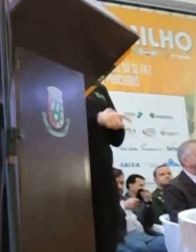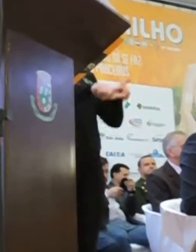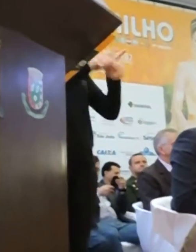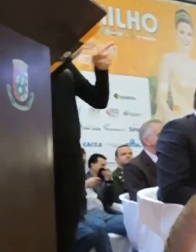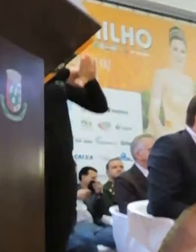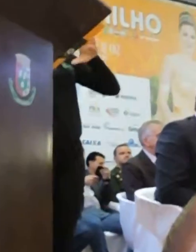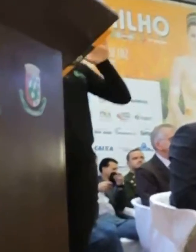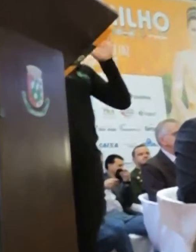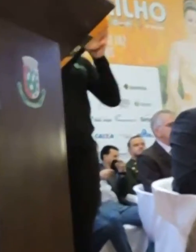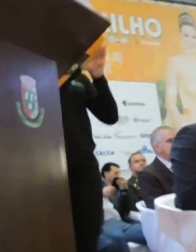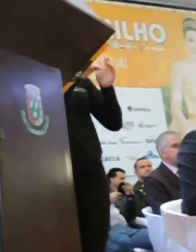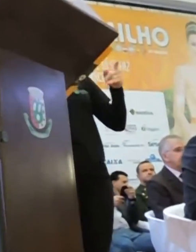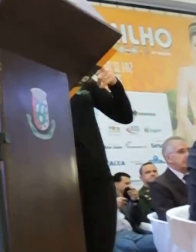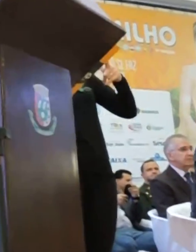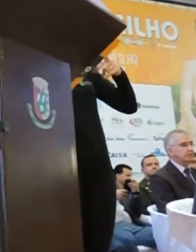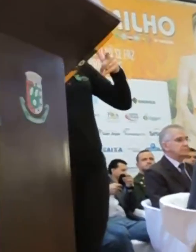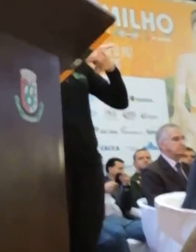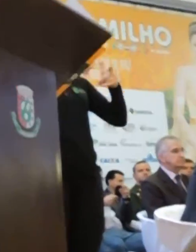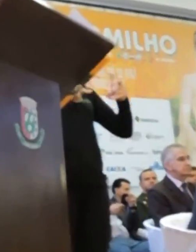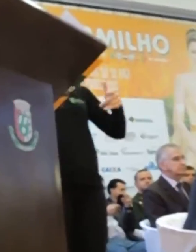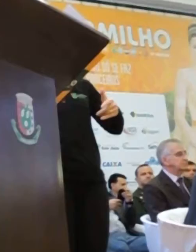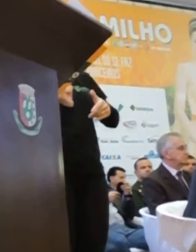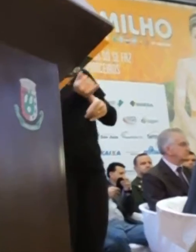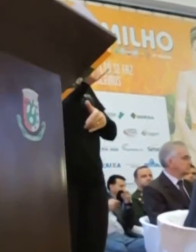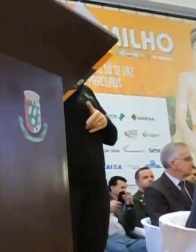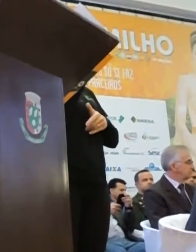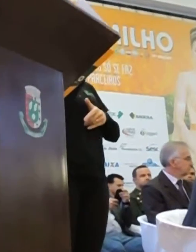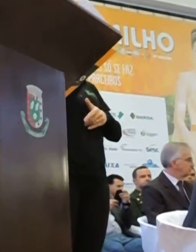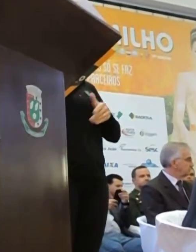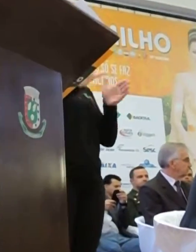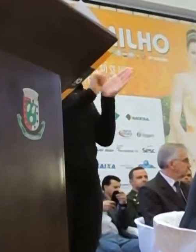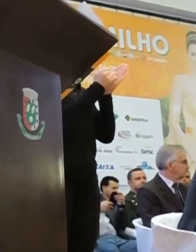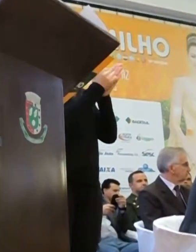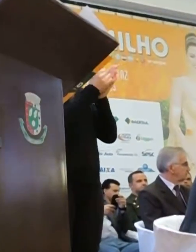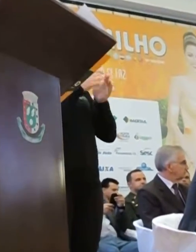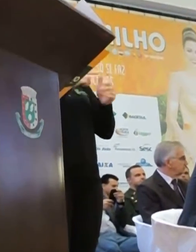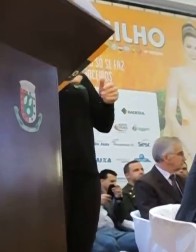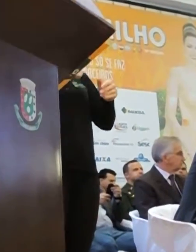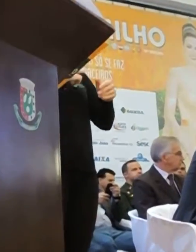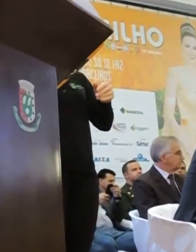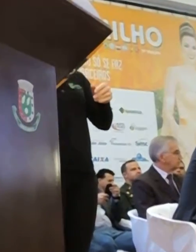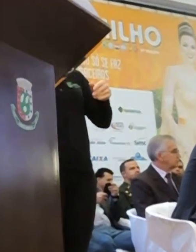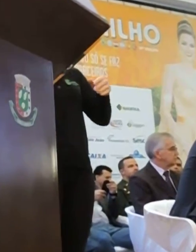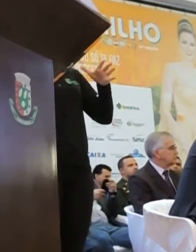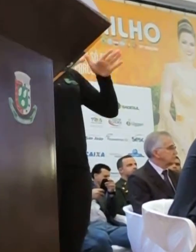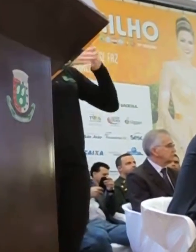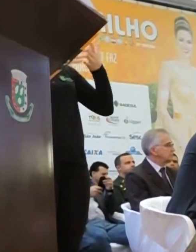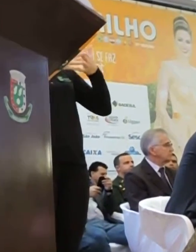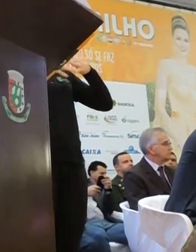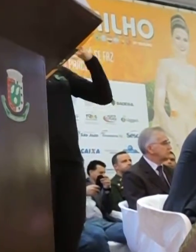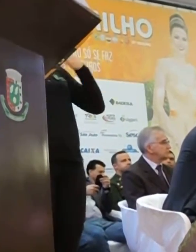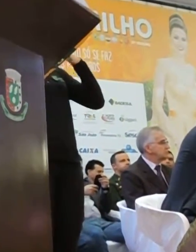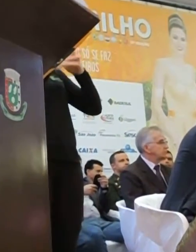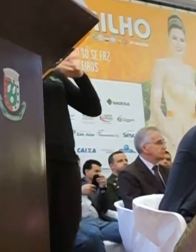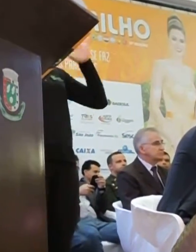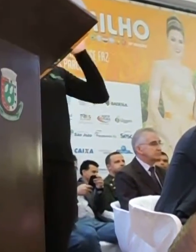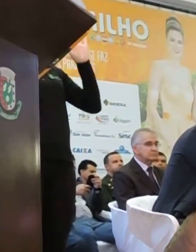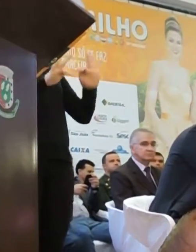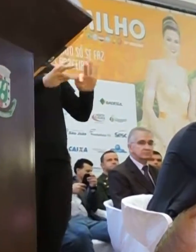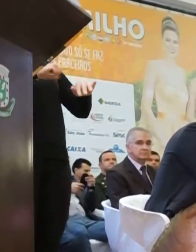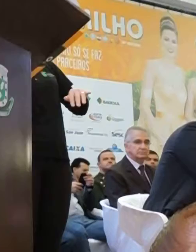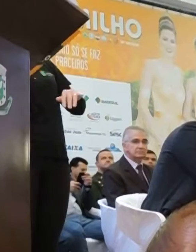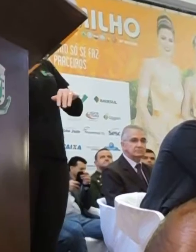Mas toda crise gera oportunidades. Assim que a tempestade passar, nós